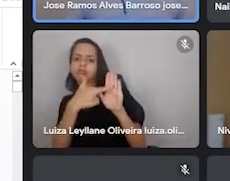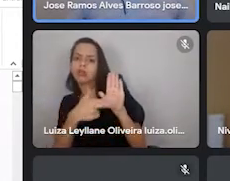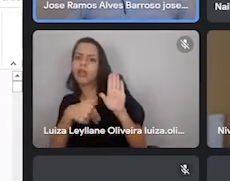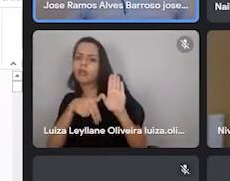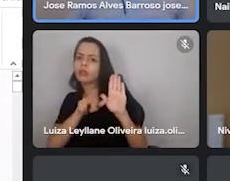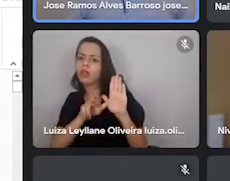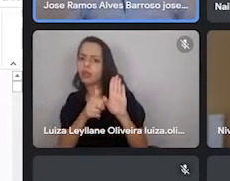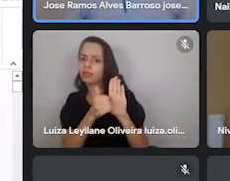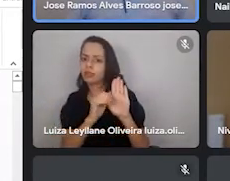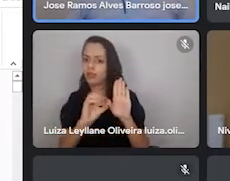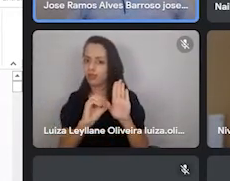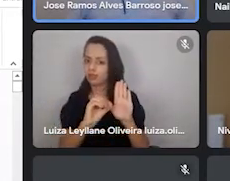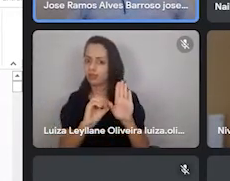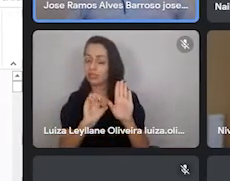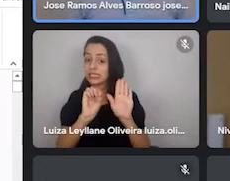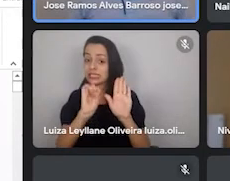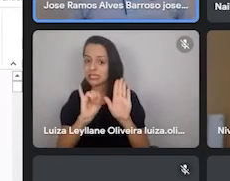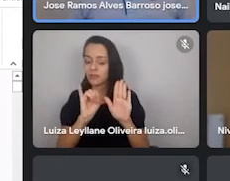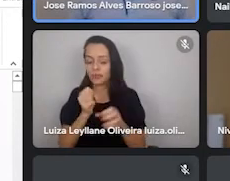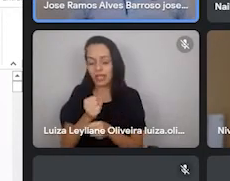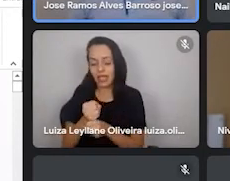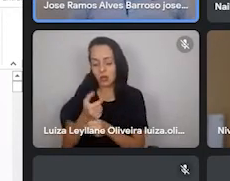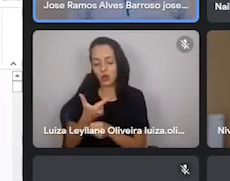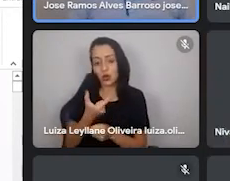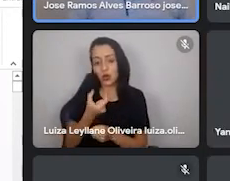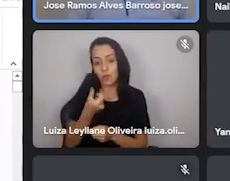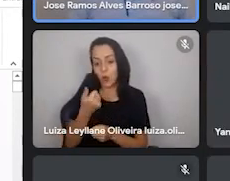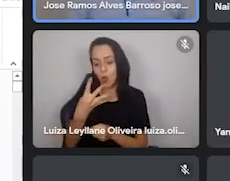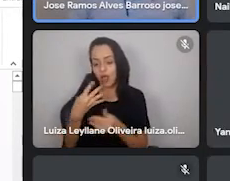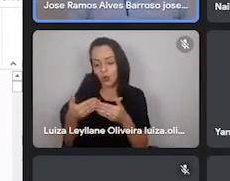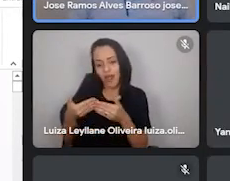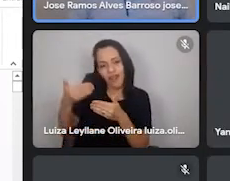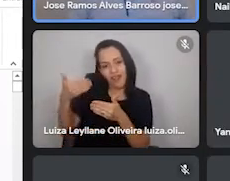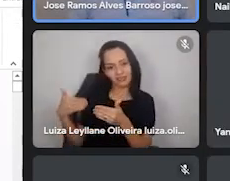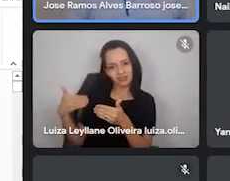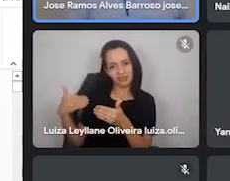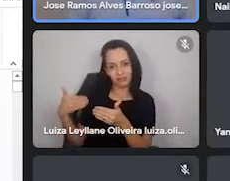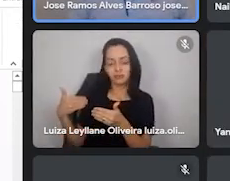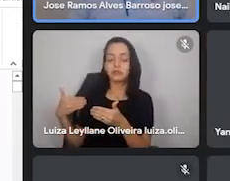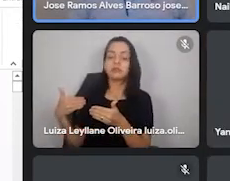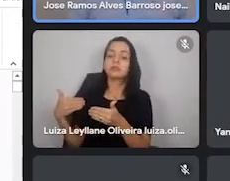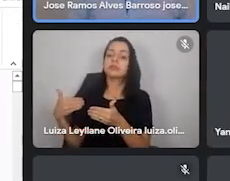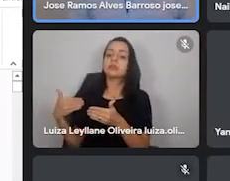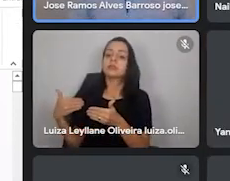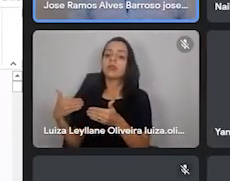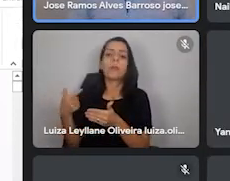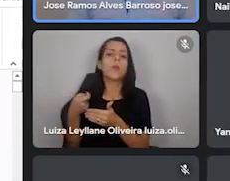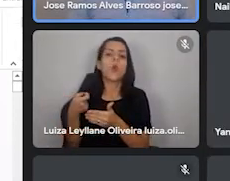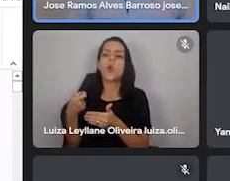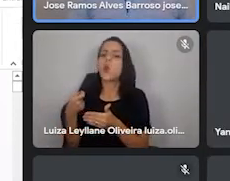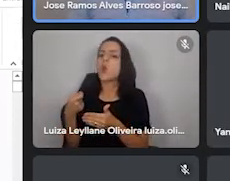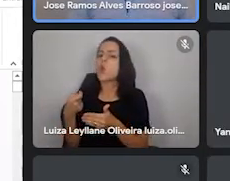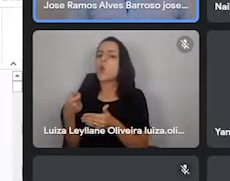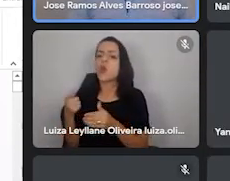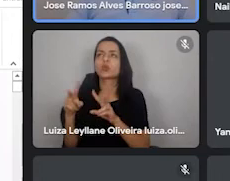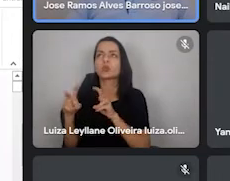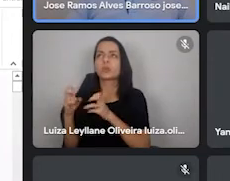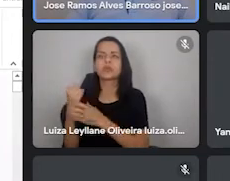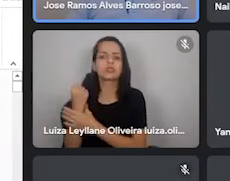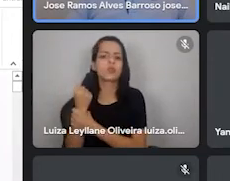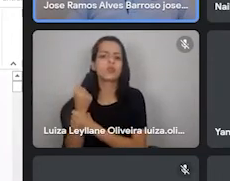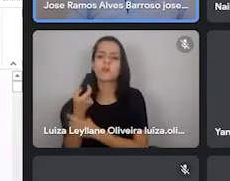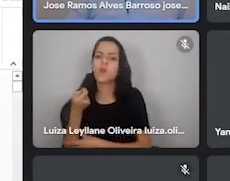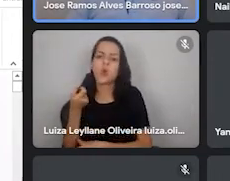pegar ali antes de 2004, a NR10 ela falava pouco sobre segurança. Então,